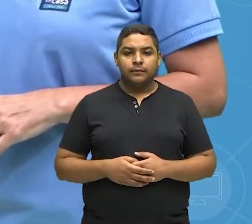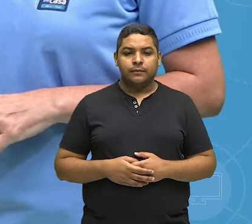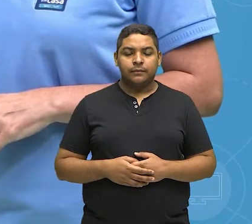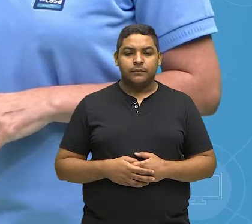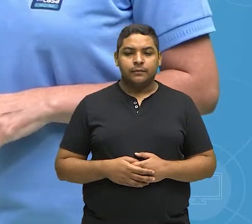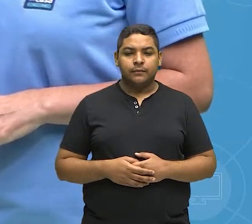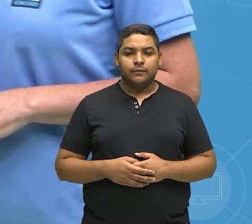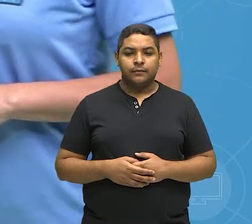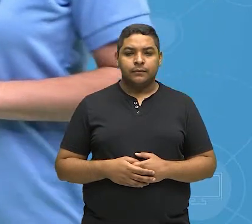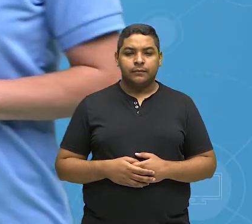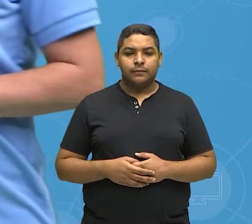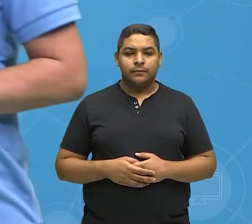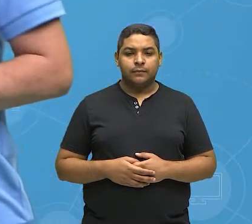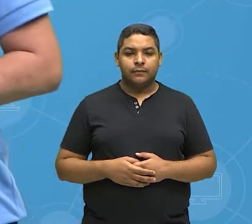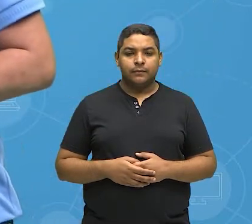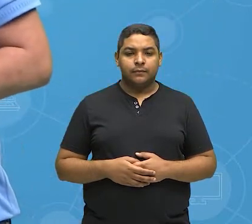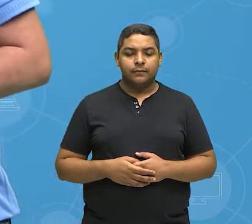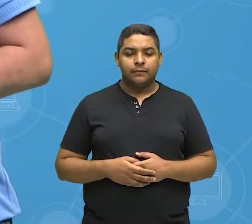16,